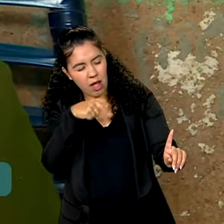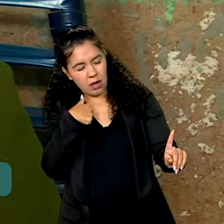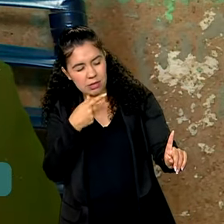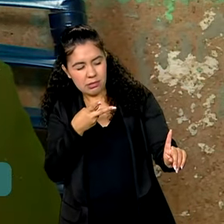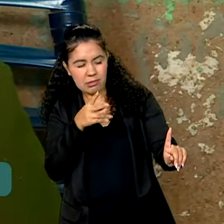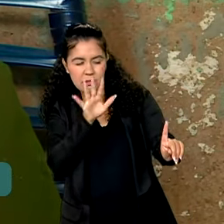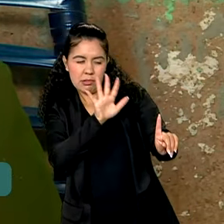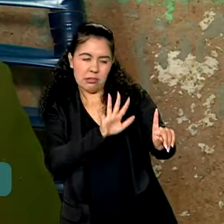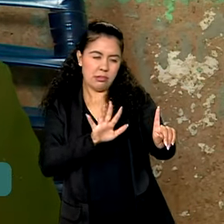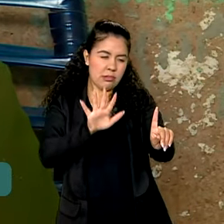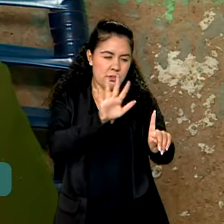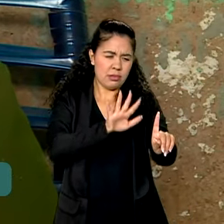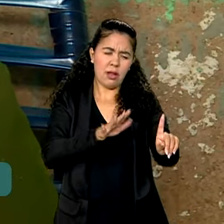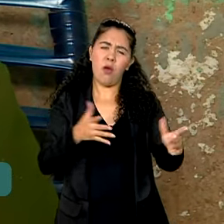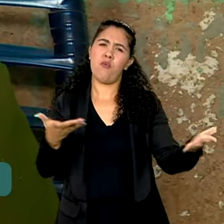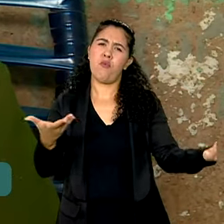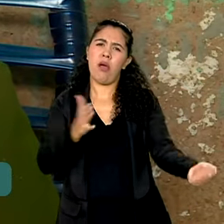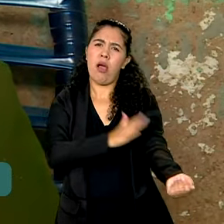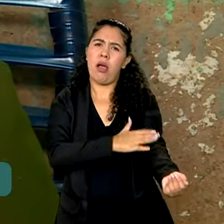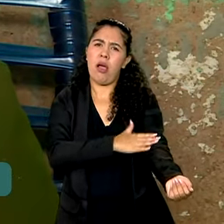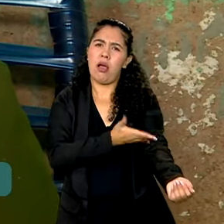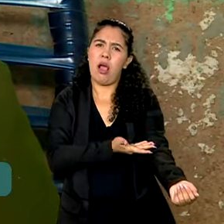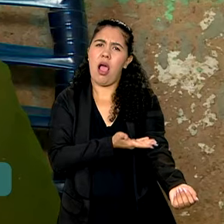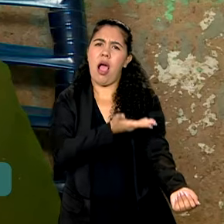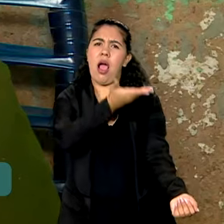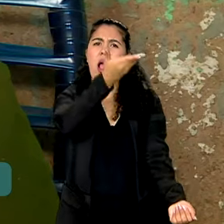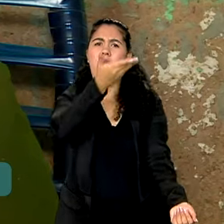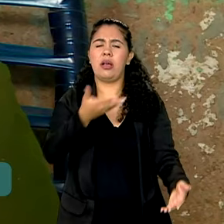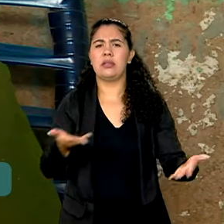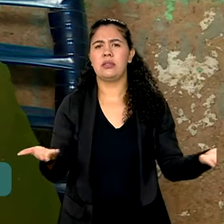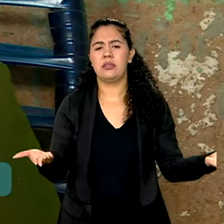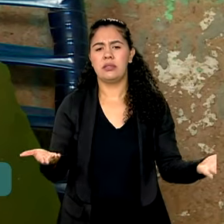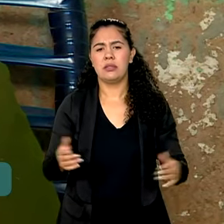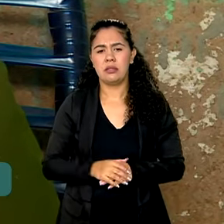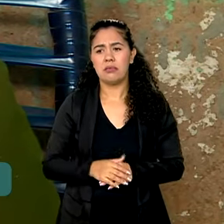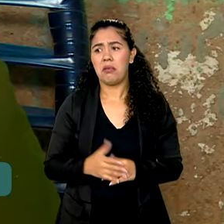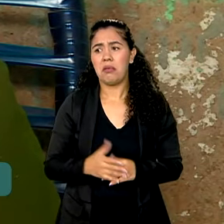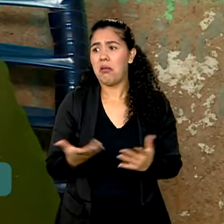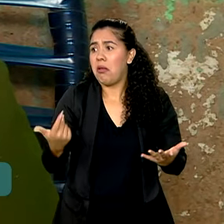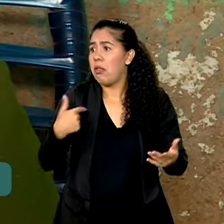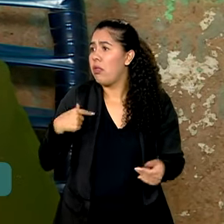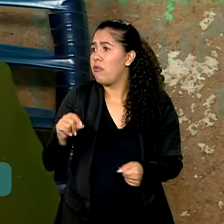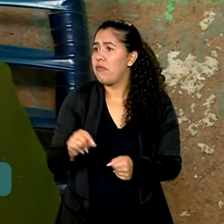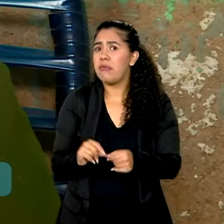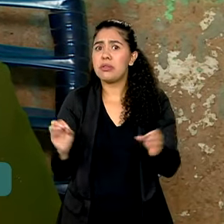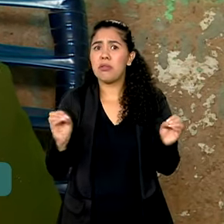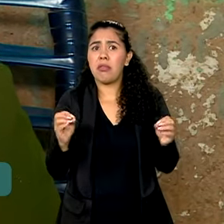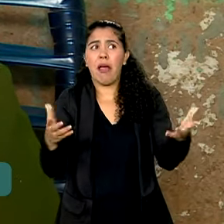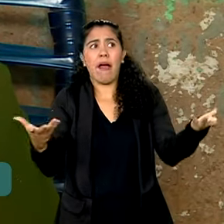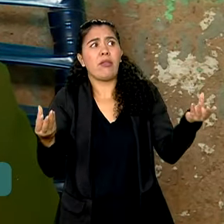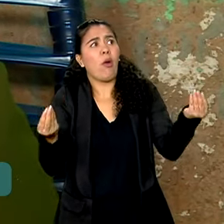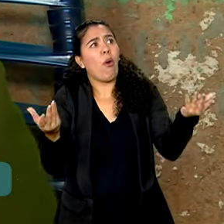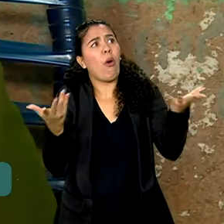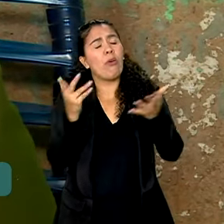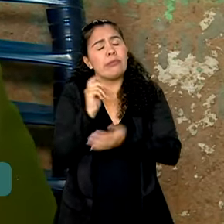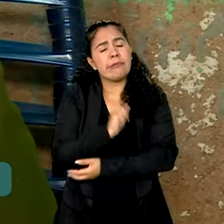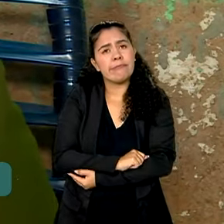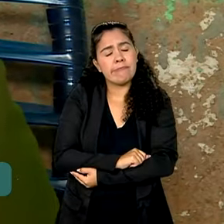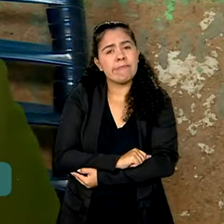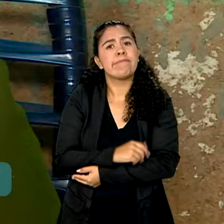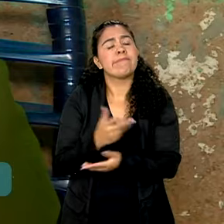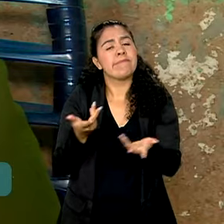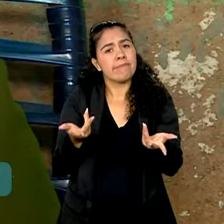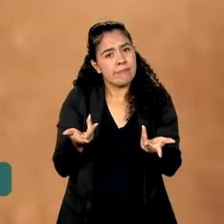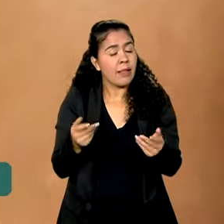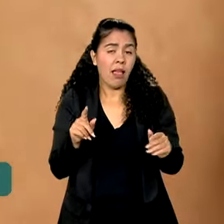tá alta, Dona Maria José. Falei, mas como foi que subiu? Que eu não fiz nada pra ela subir. Mas